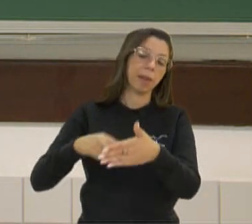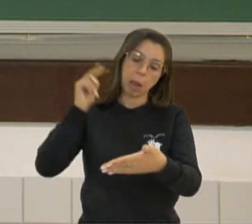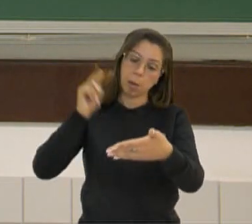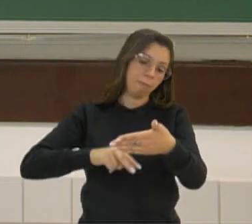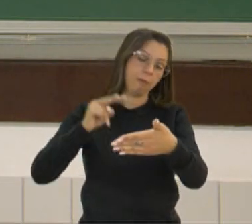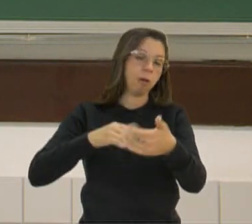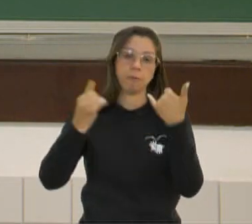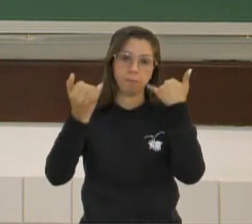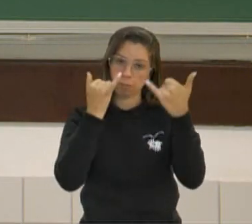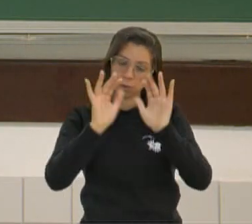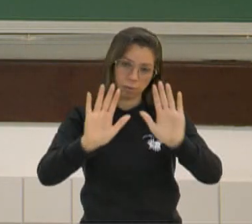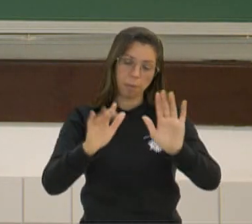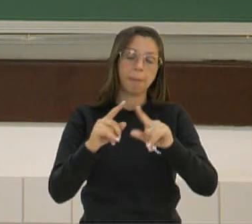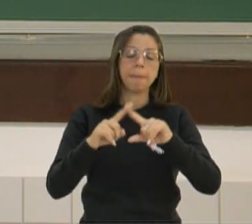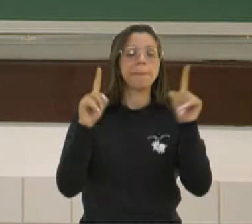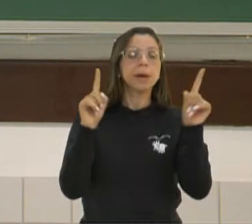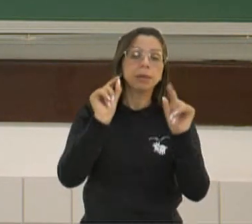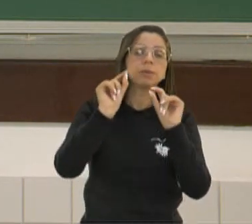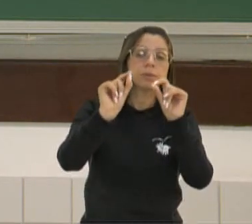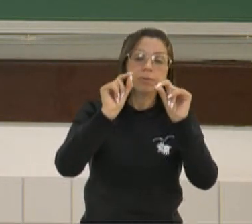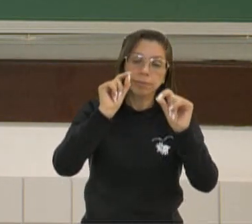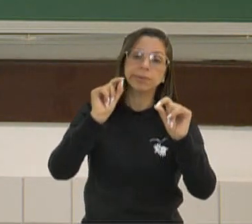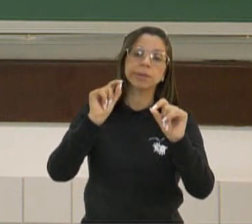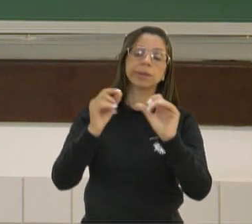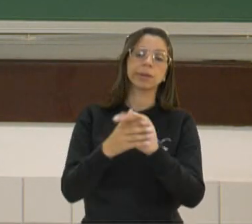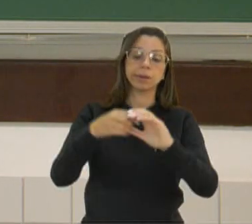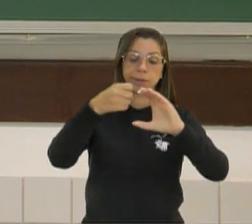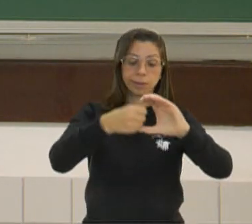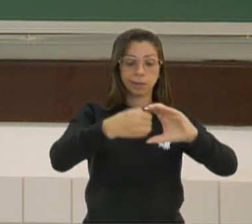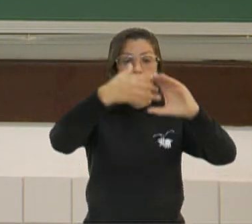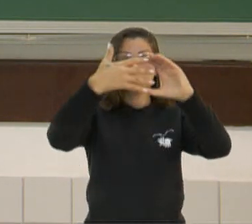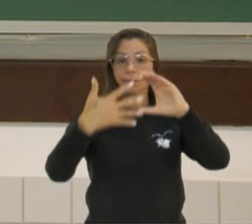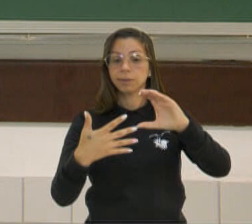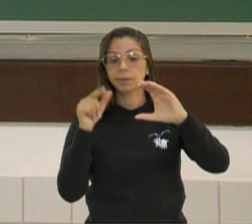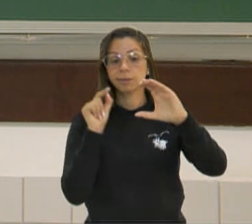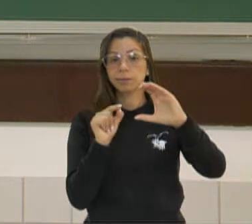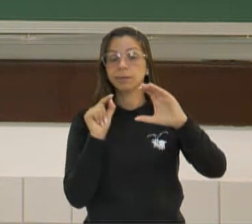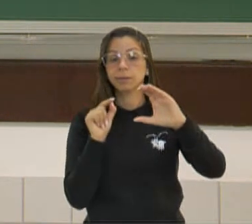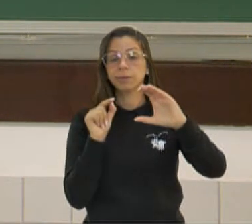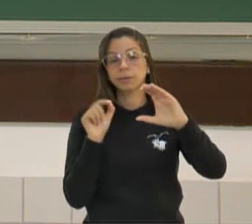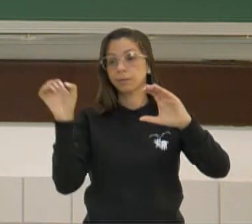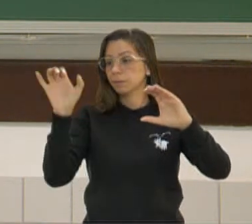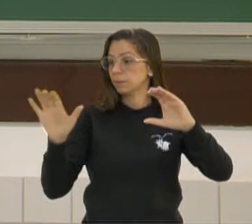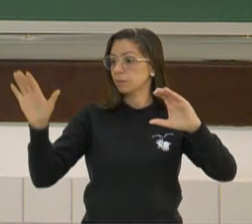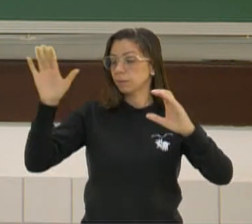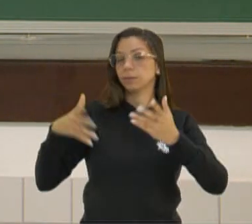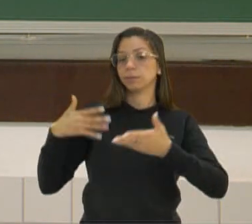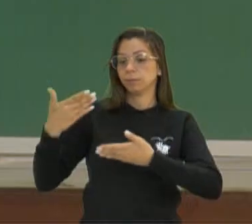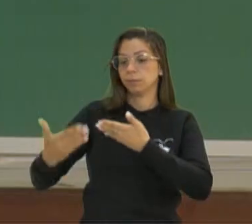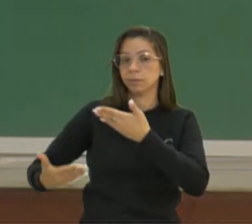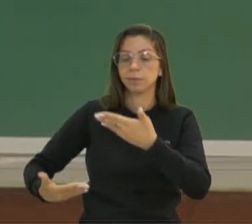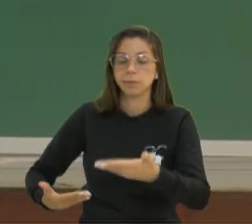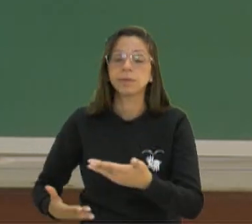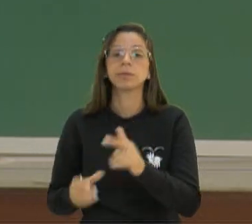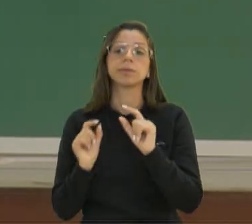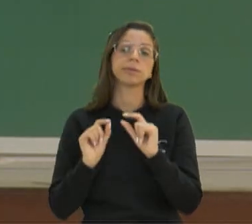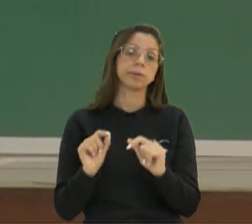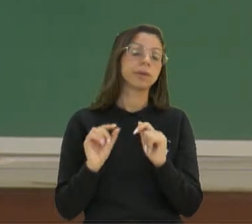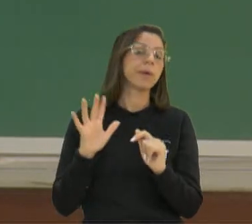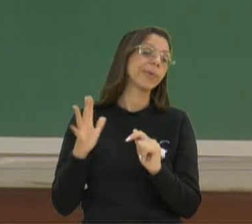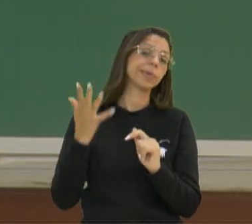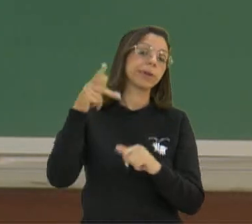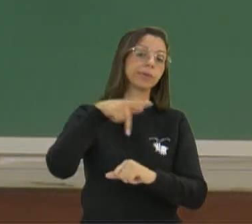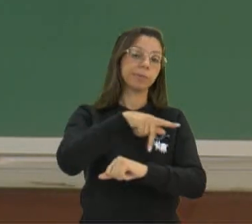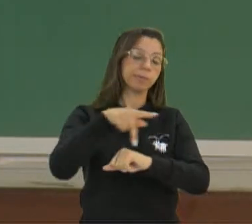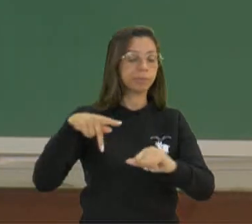essas informações, mas o fato é que essa característica, né, europeia, o desenvolvimento, traz isso. Os países